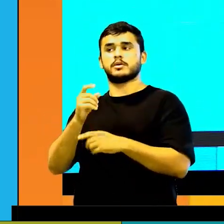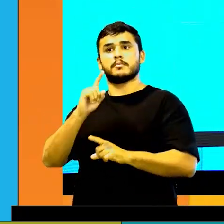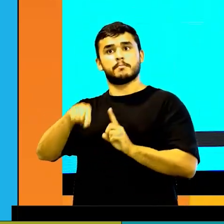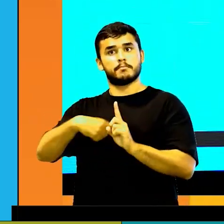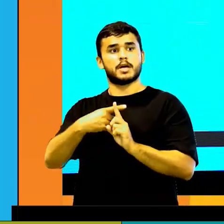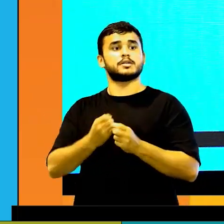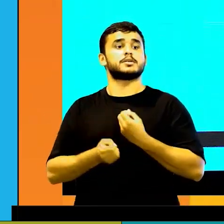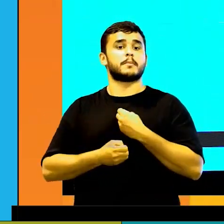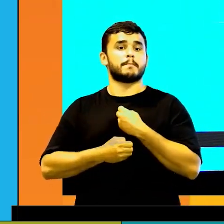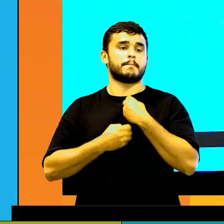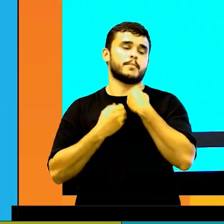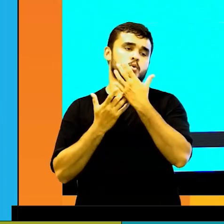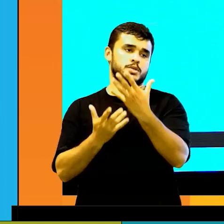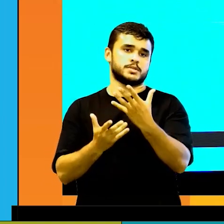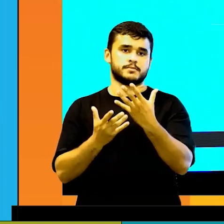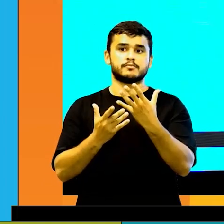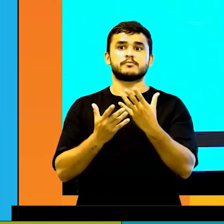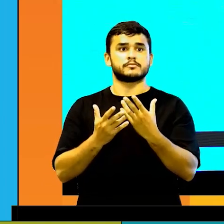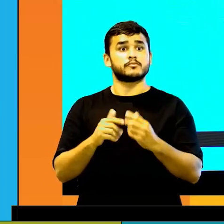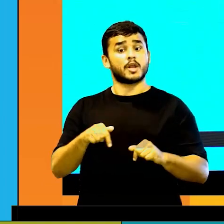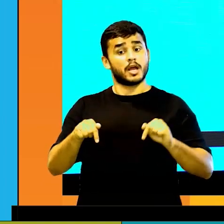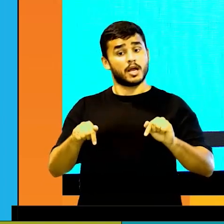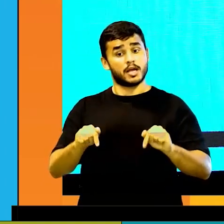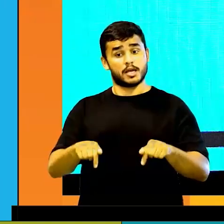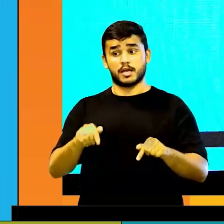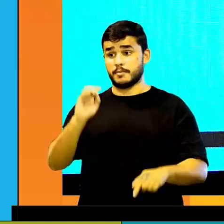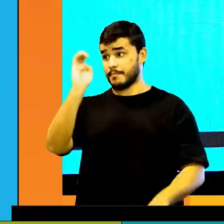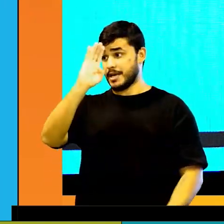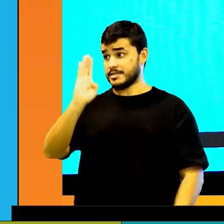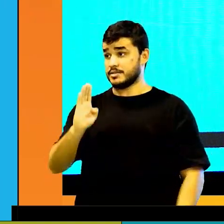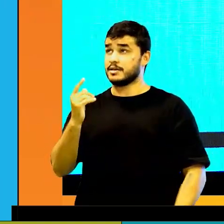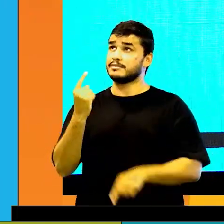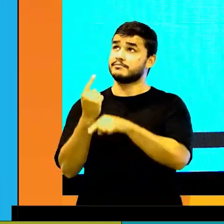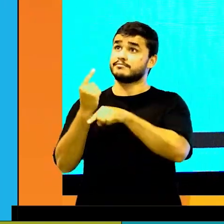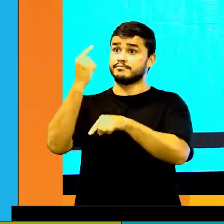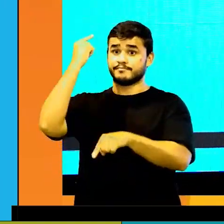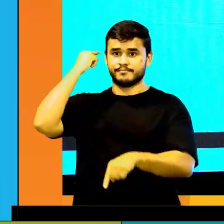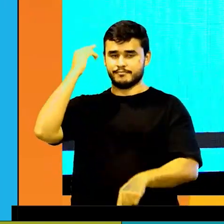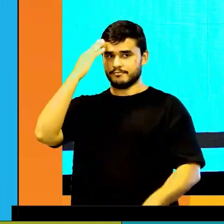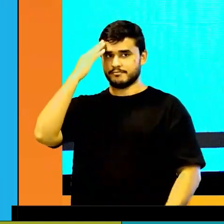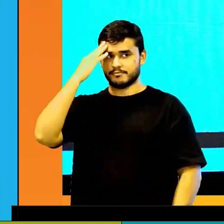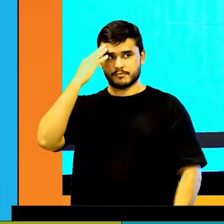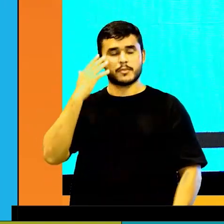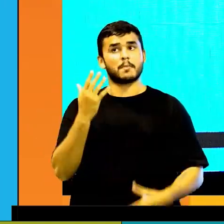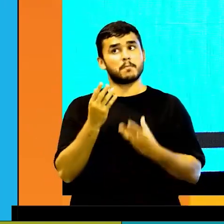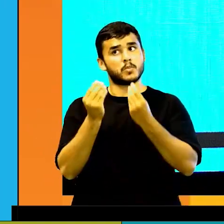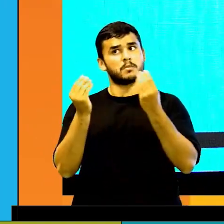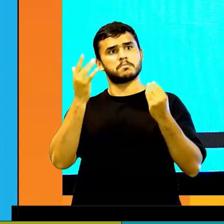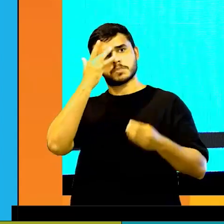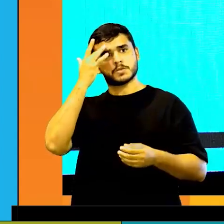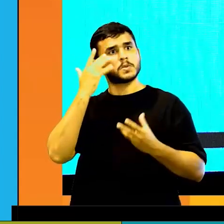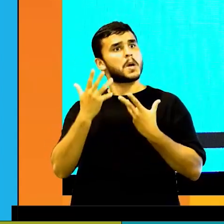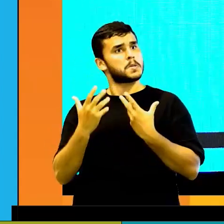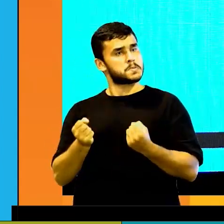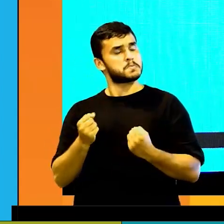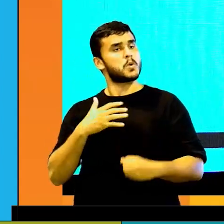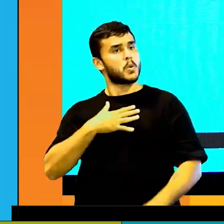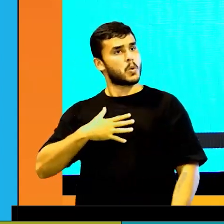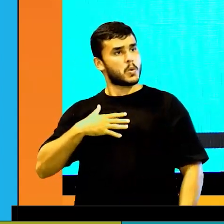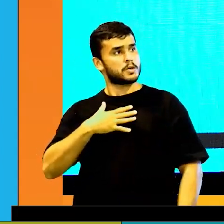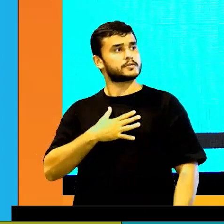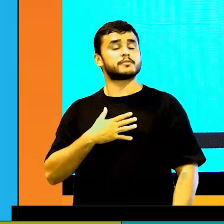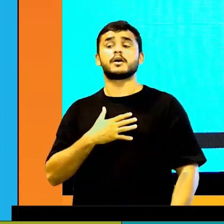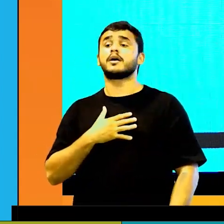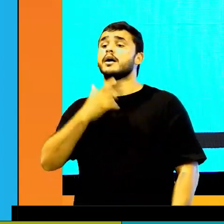e muito bem aceitos pelo público leitor da época, pelo público leitor romântico da época. E quem era esse público